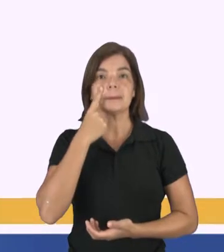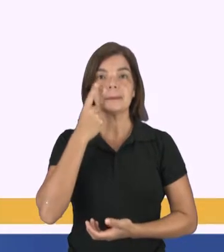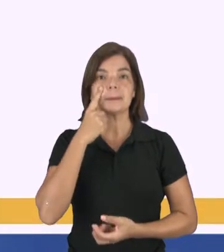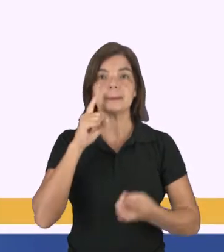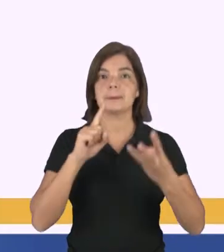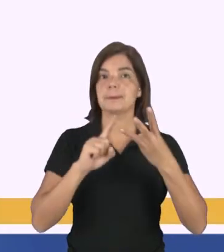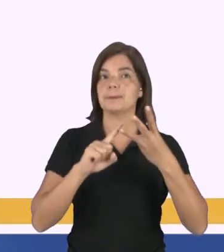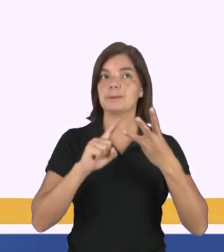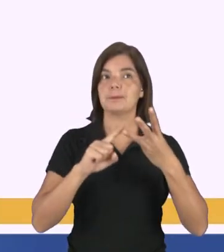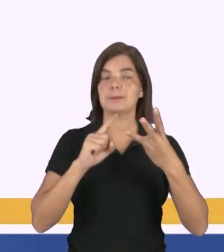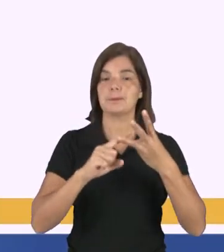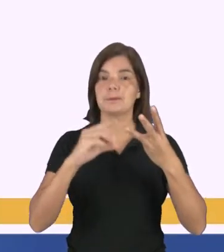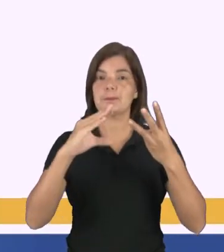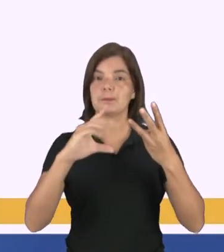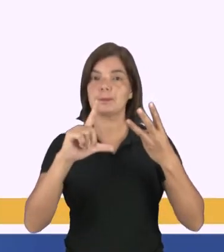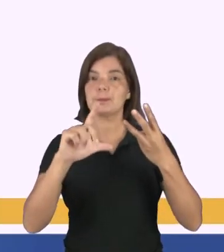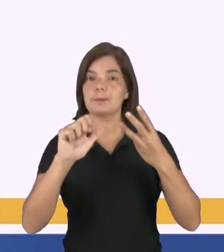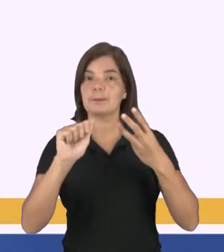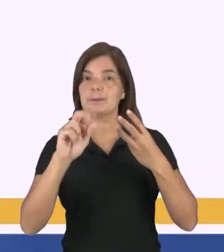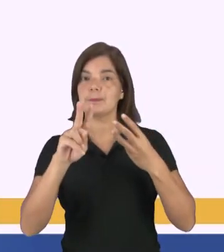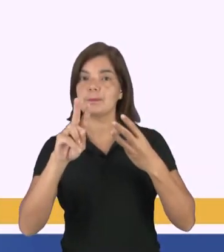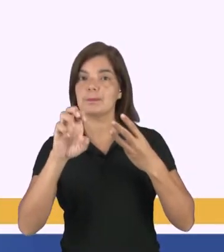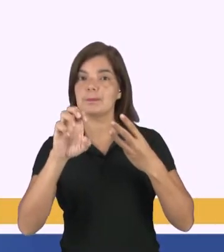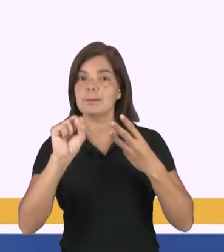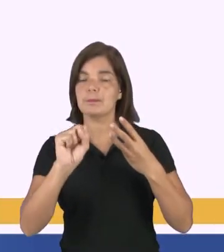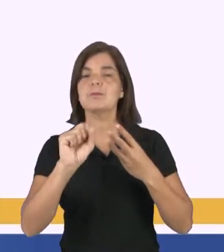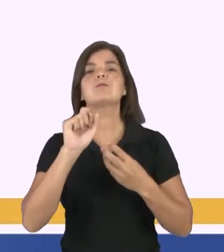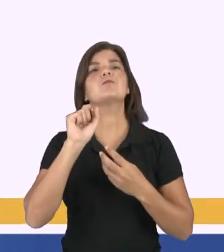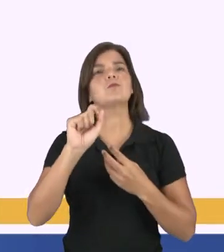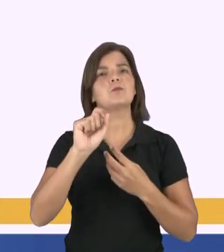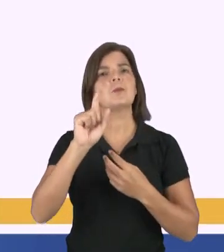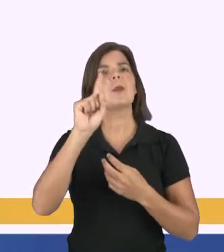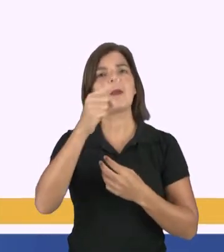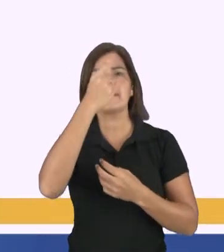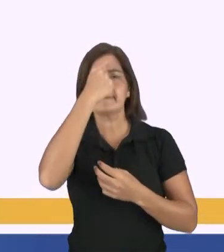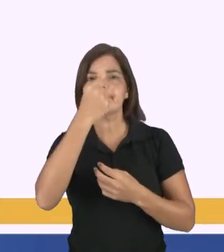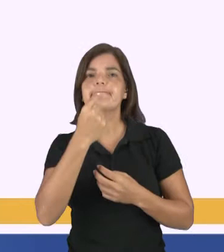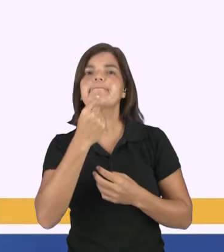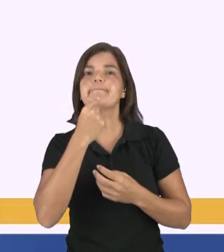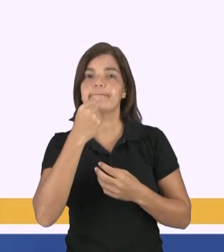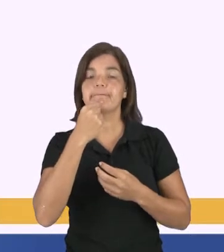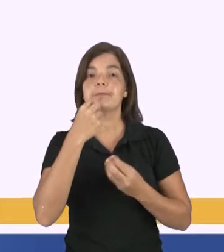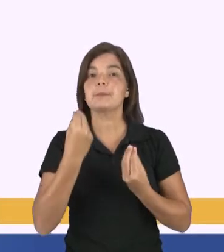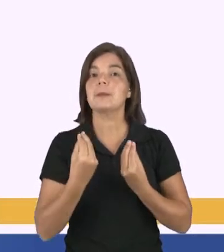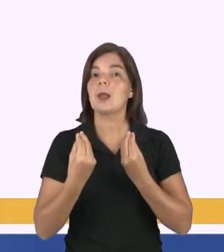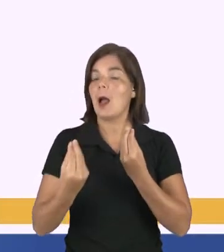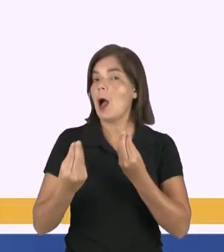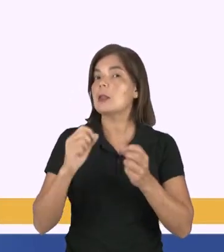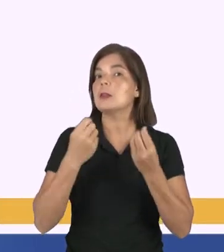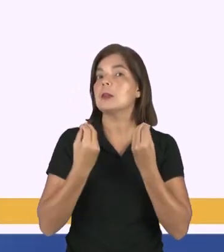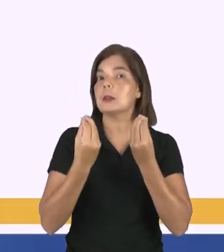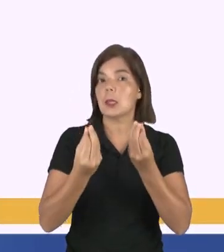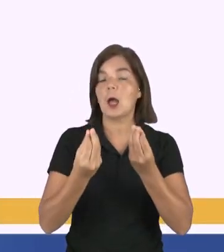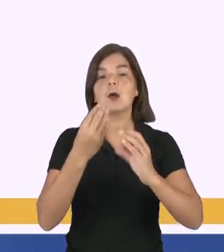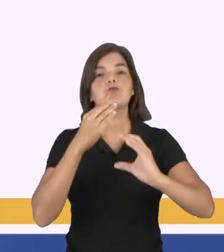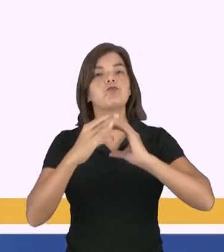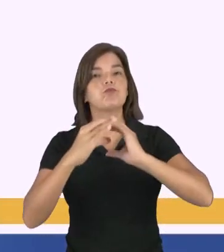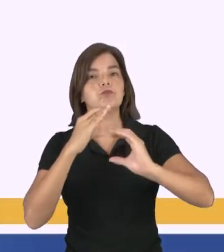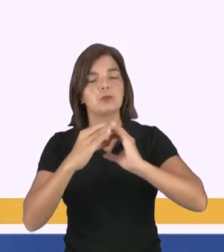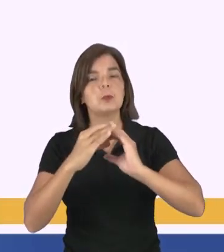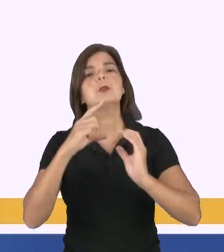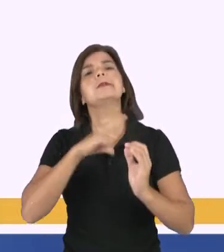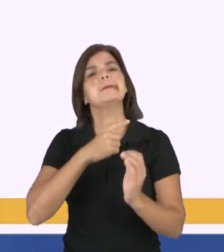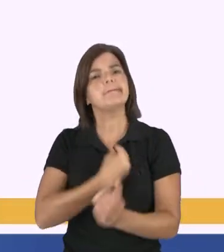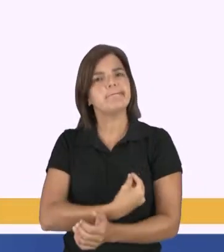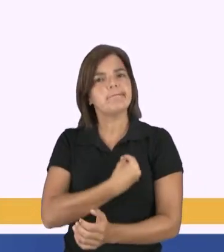terceiro sinal gráfico que são as claves a clave é um sinal que é dado às notas e estabelece o seu lugar